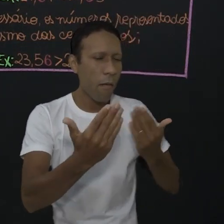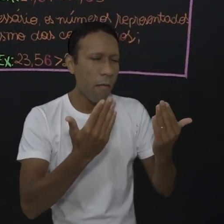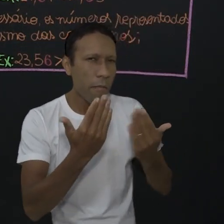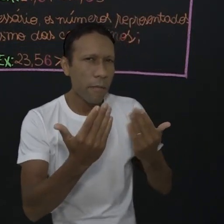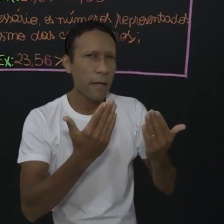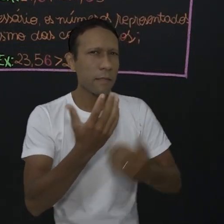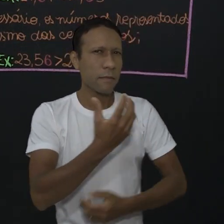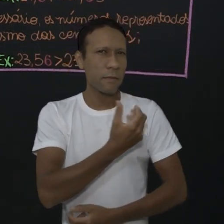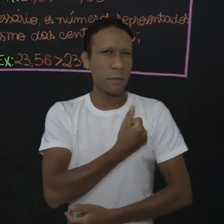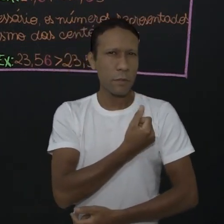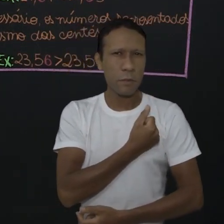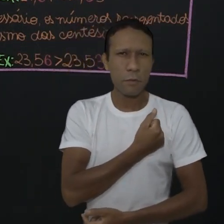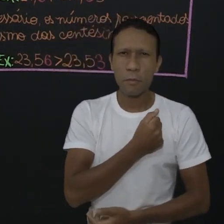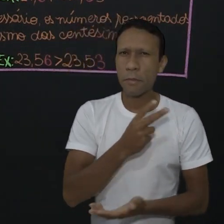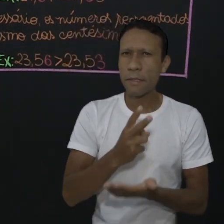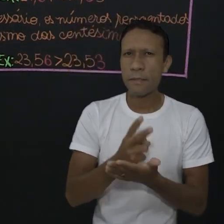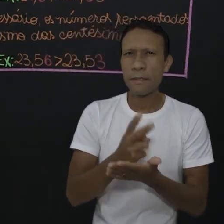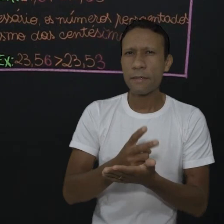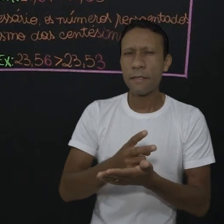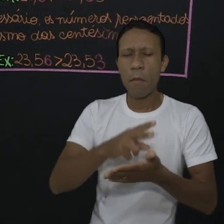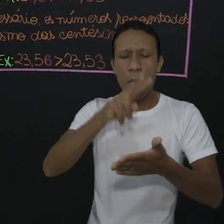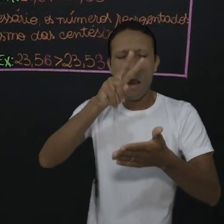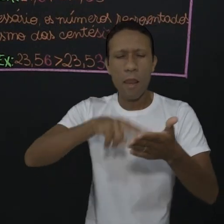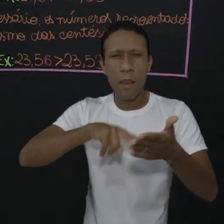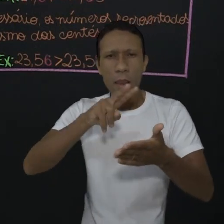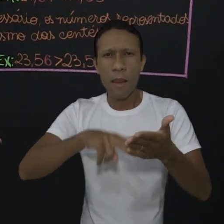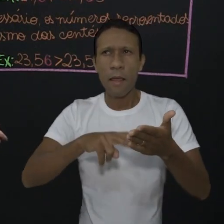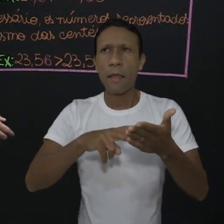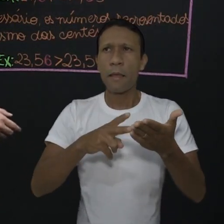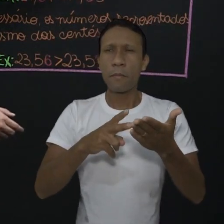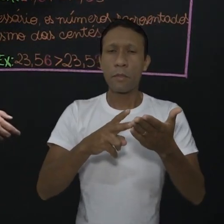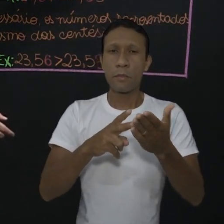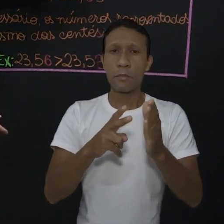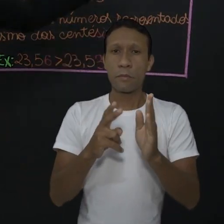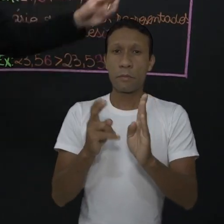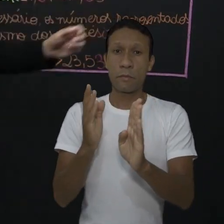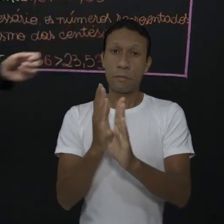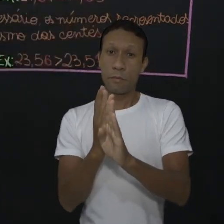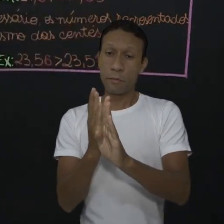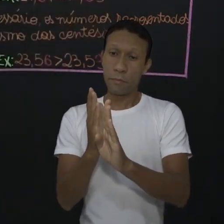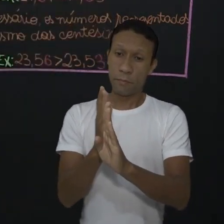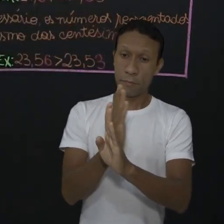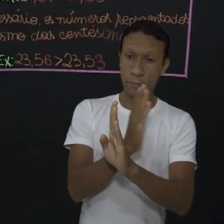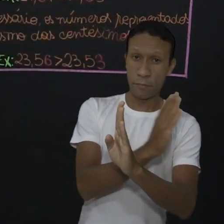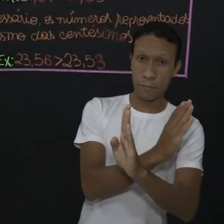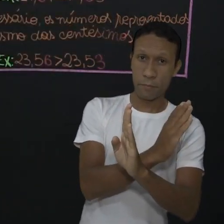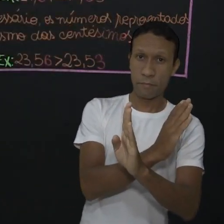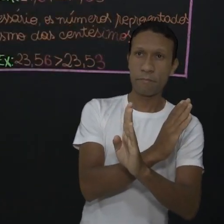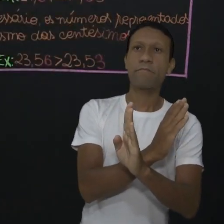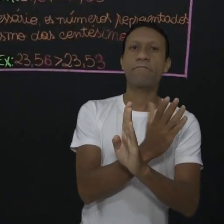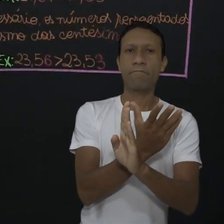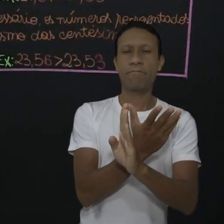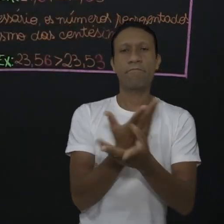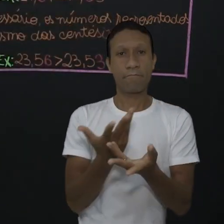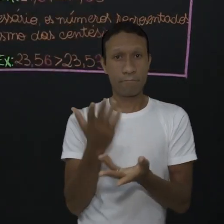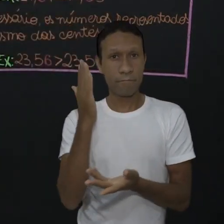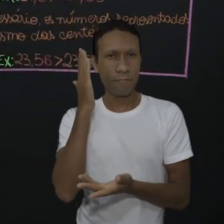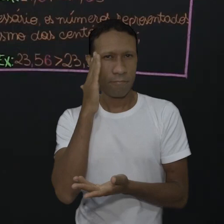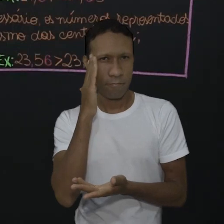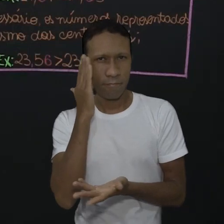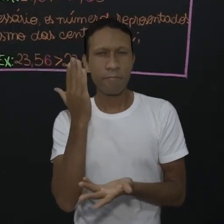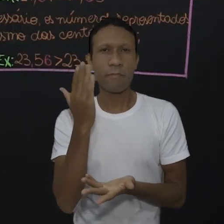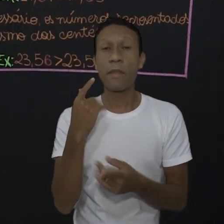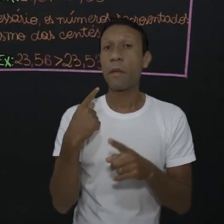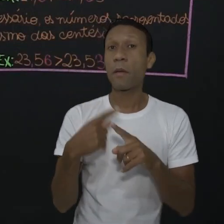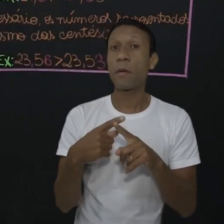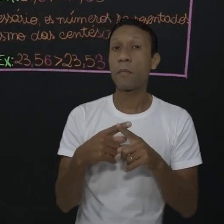números, nós sempre lemos essa comparação do valor da esquerda para o valor da direita. Até porque, pessoal,